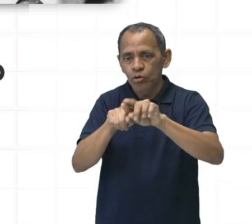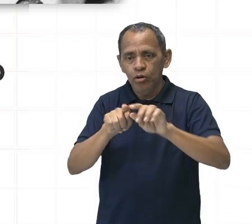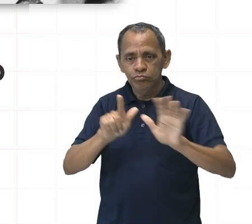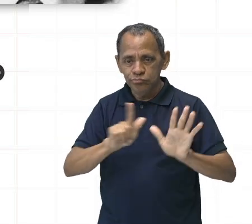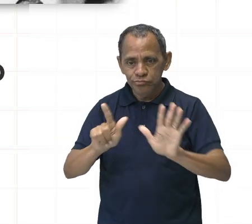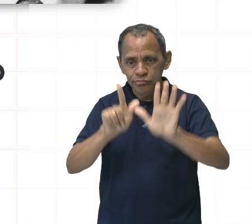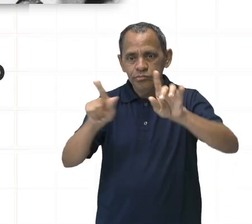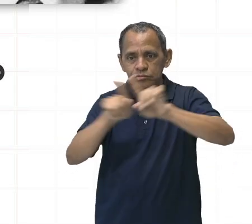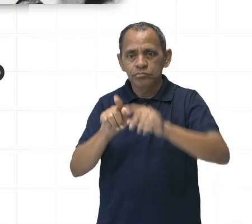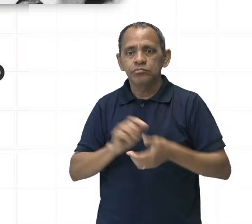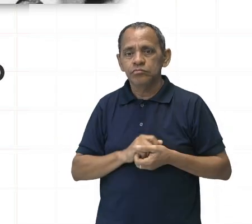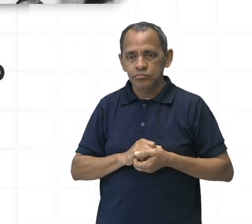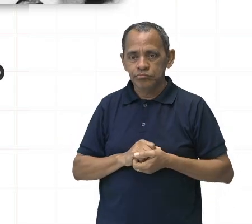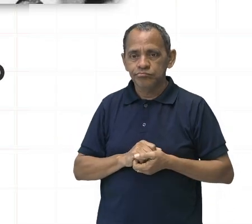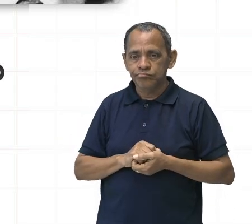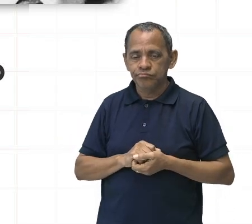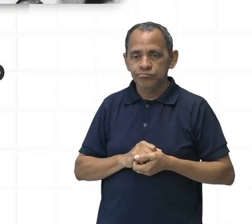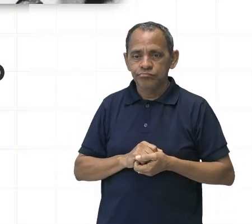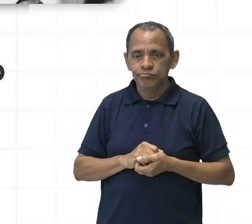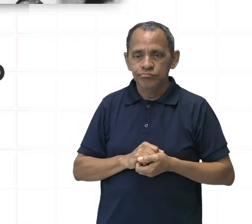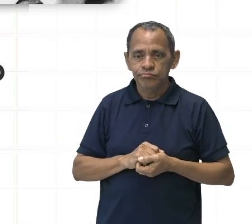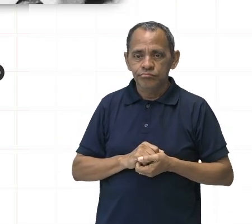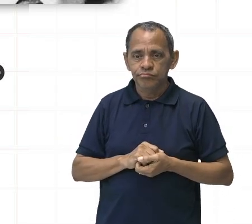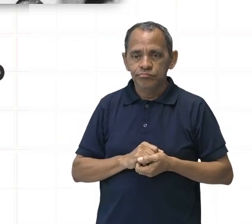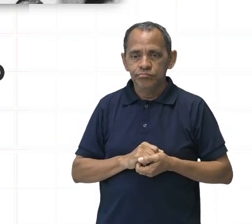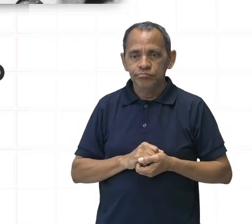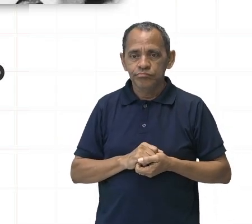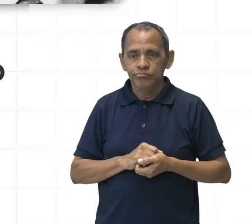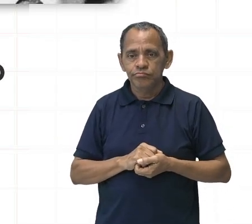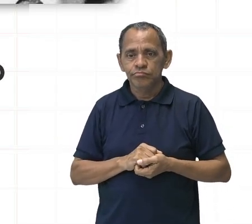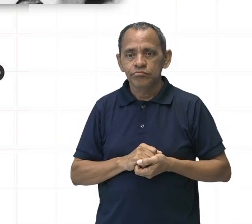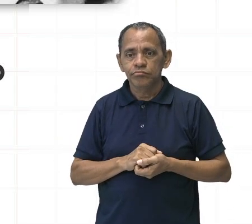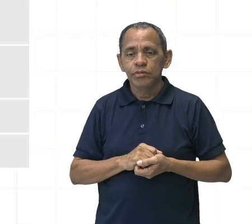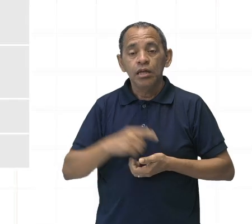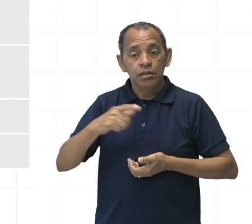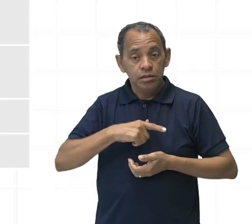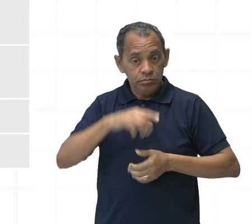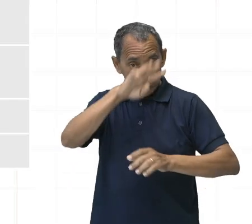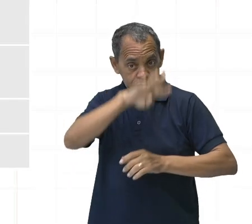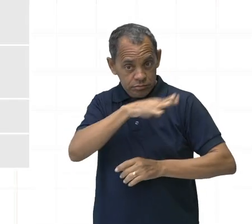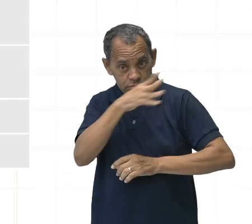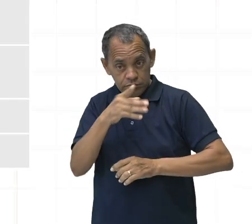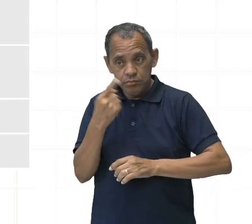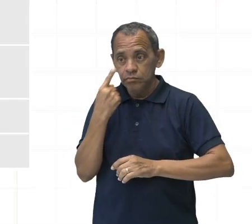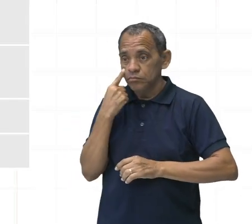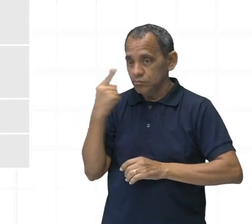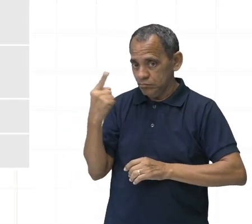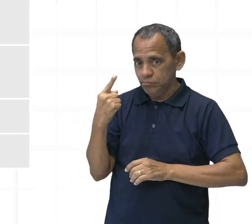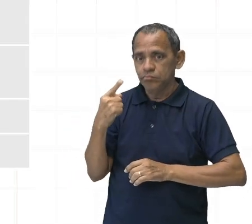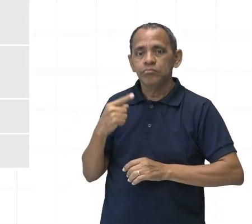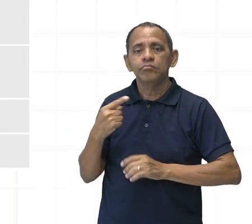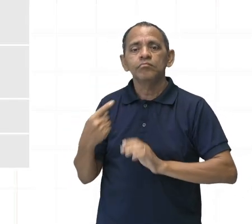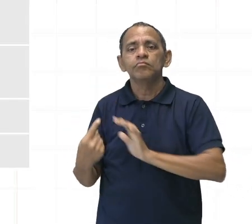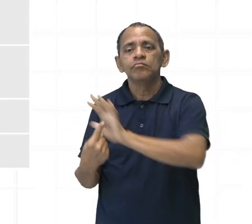alguns historiadores. Vou trazer para vocês, então, uma tabela que vai nos mostrar as principais